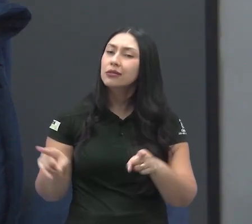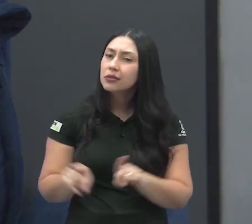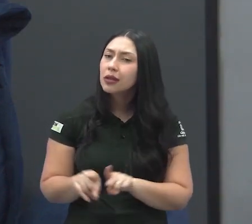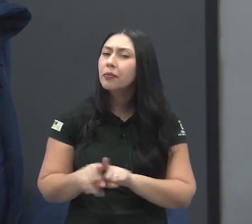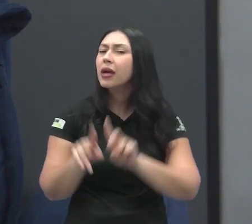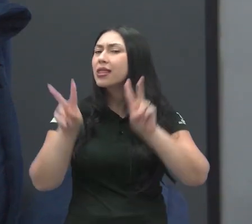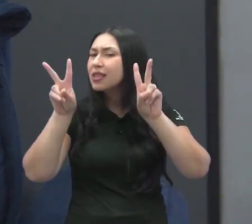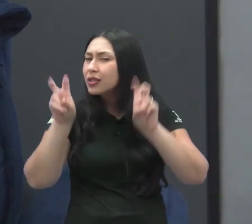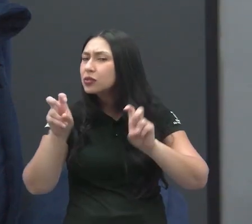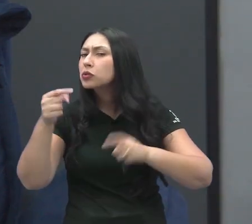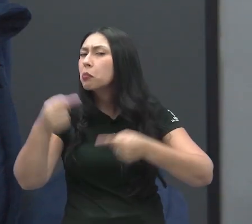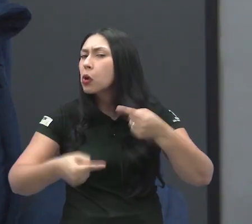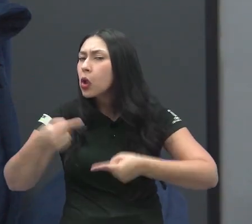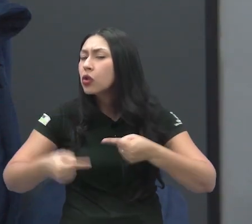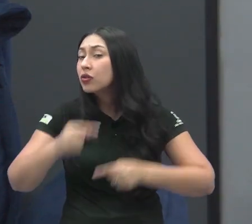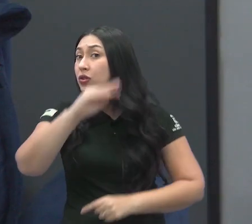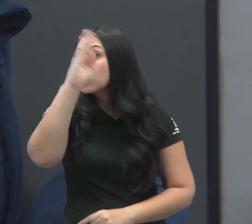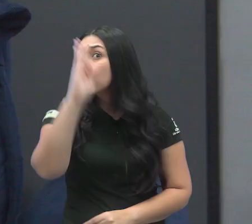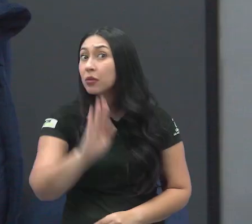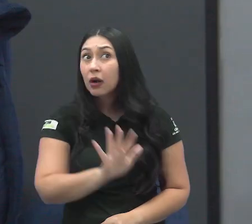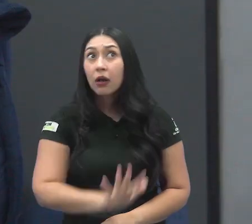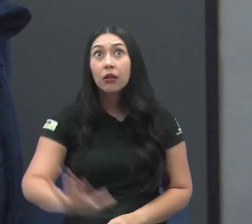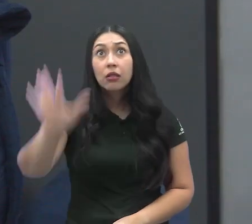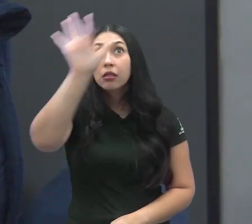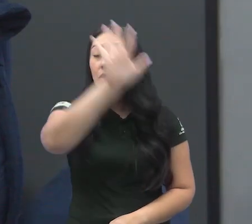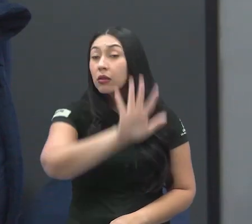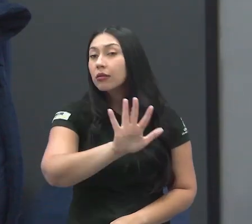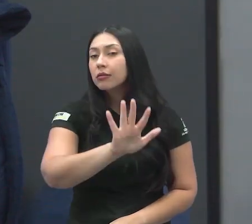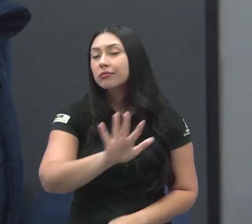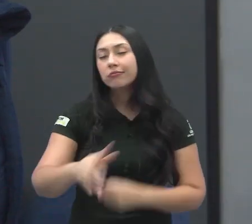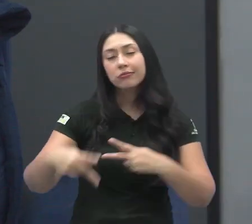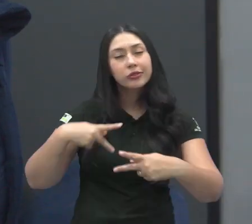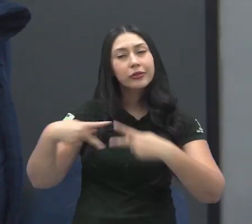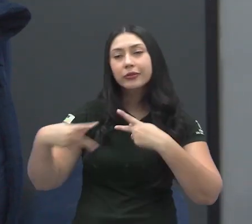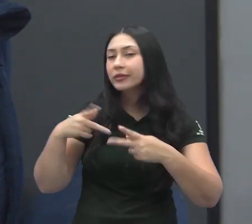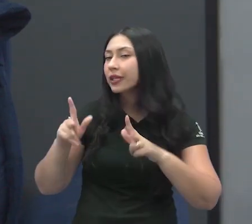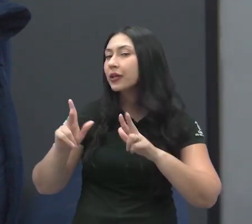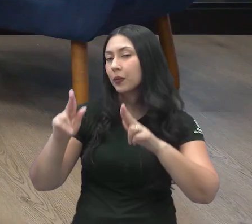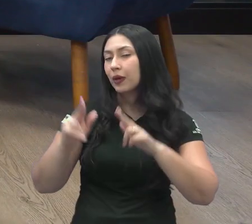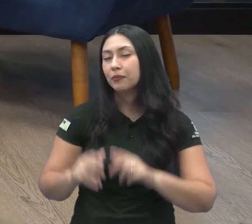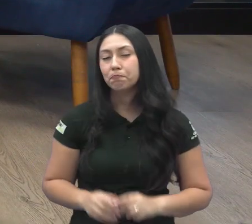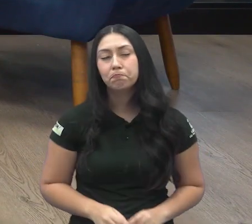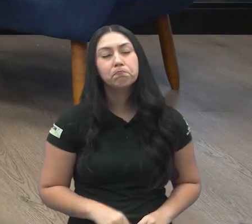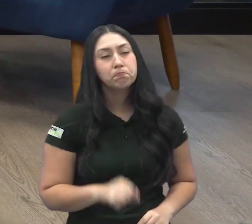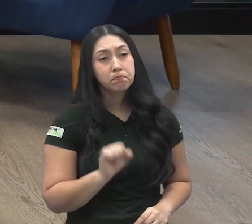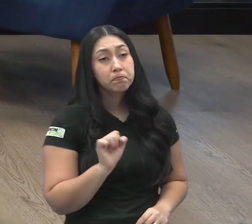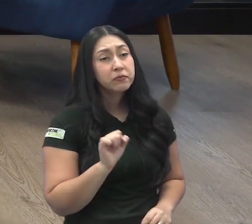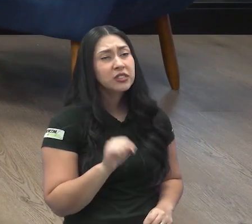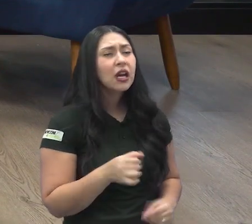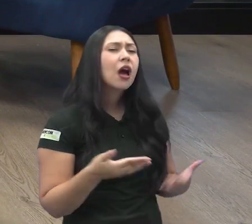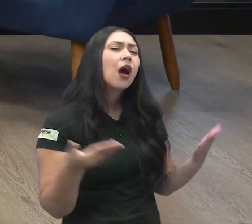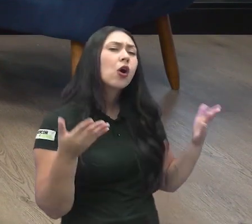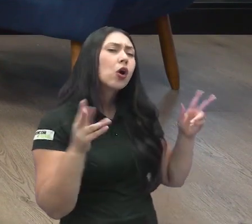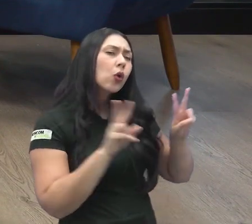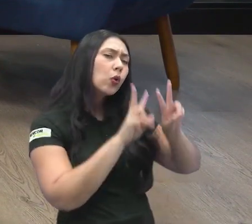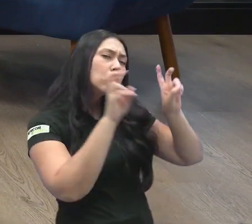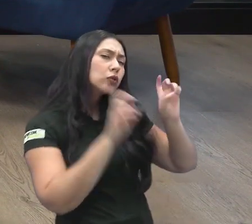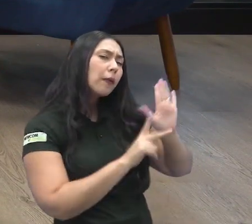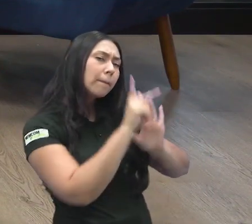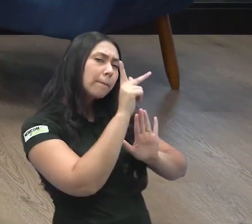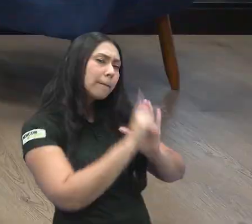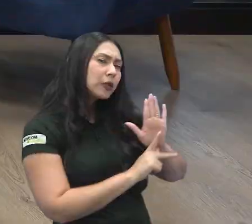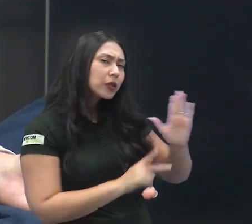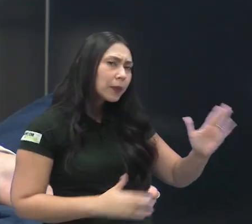também um tema muito explorado no Brasil inteiro, né? E São José não ficou fora desse tema. Sem dúvida, vereador. Agora, voltando a falar em relação